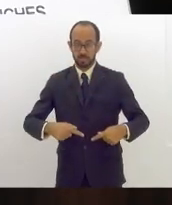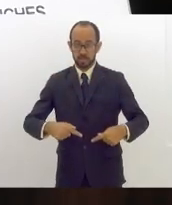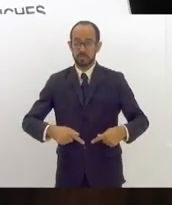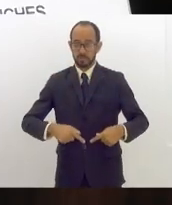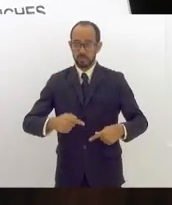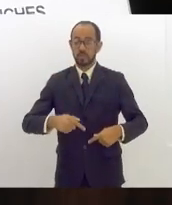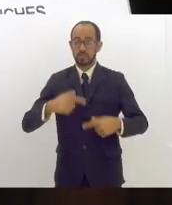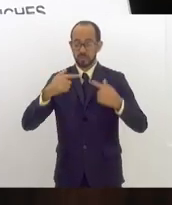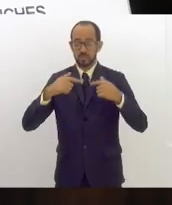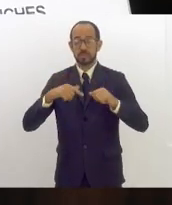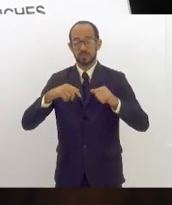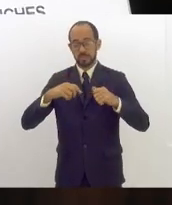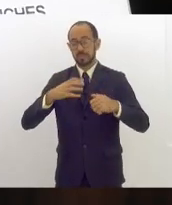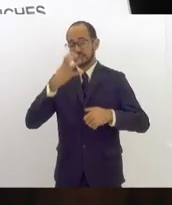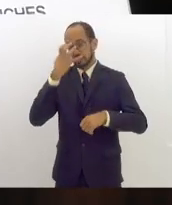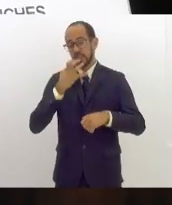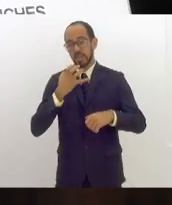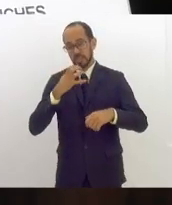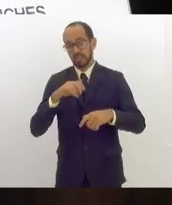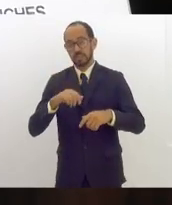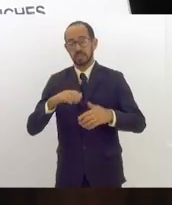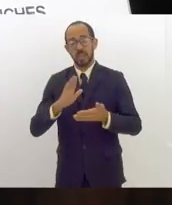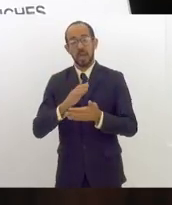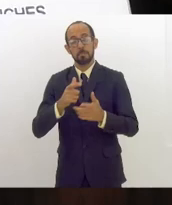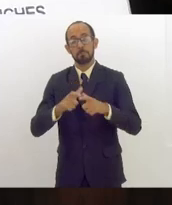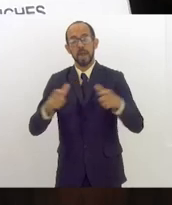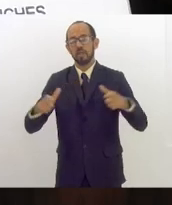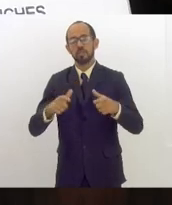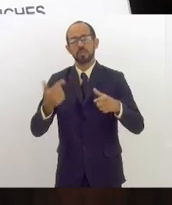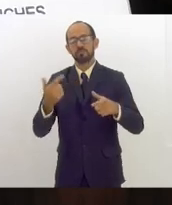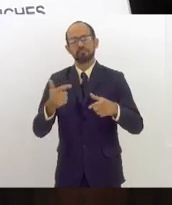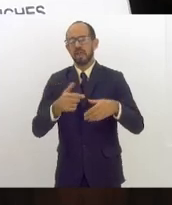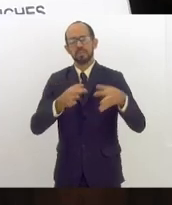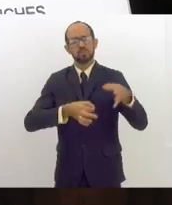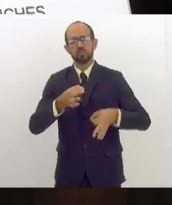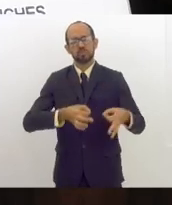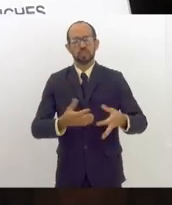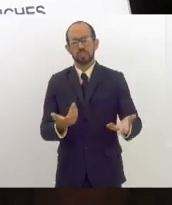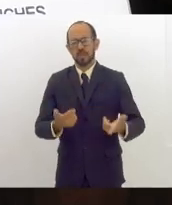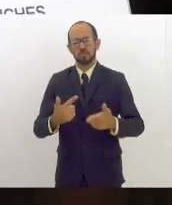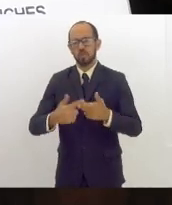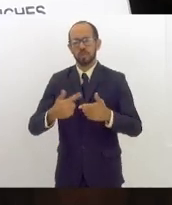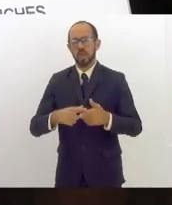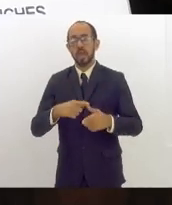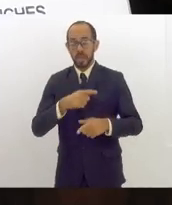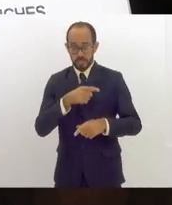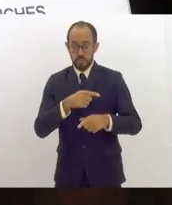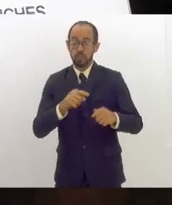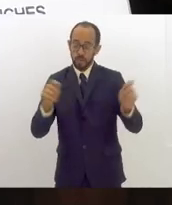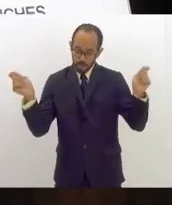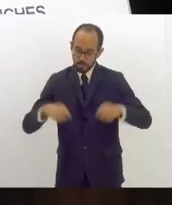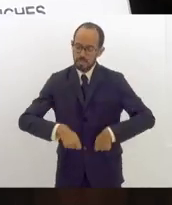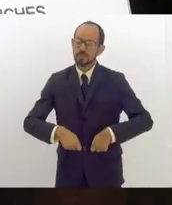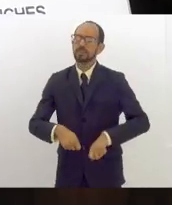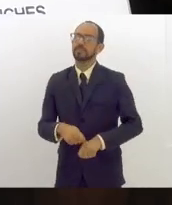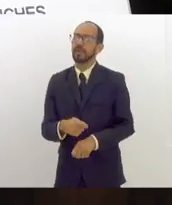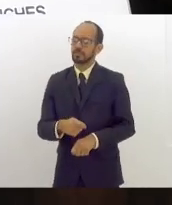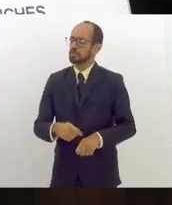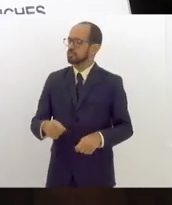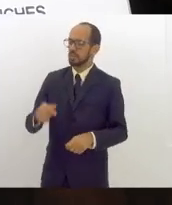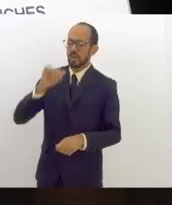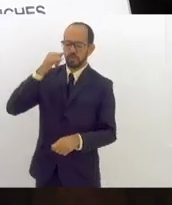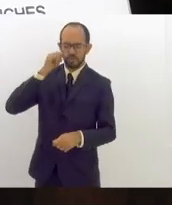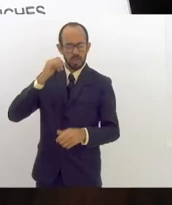delas injustas porque eles tiveram a capacidade de não se submeter a qualquer discussão